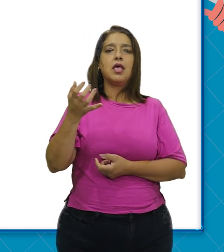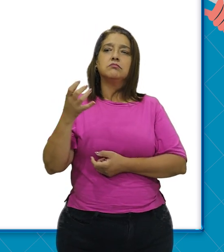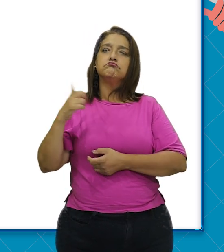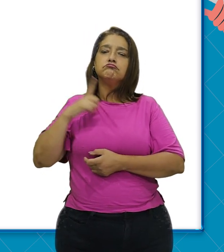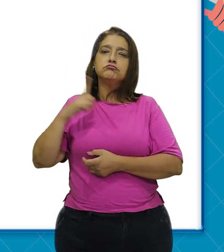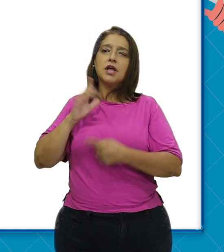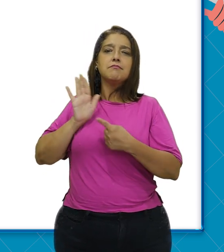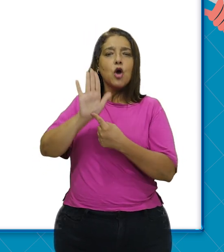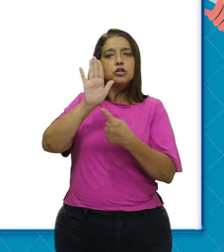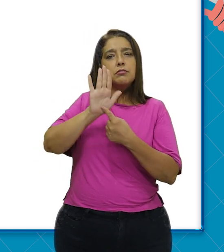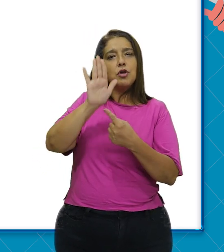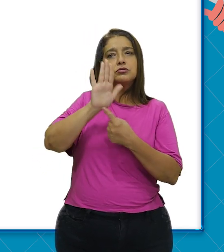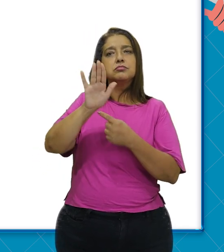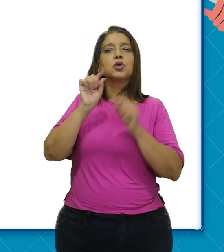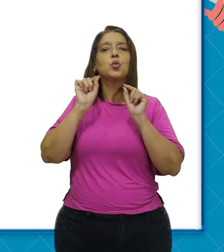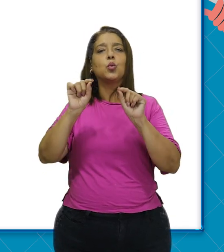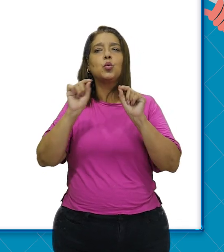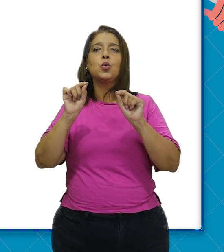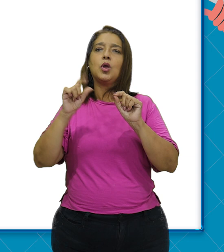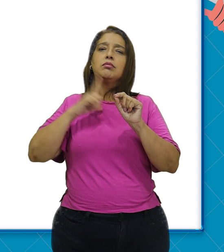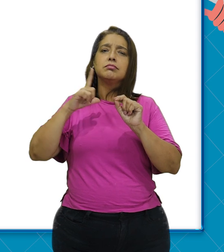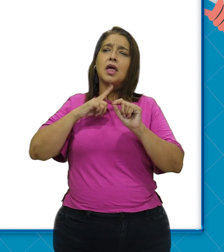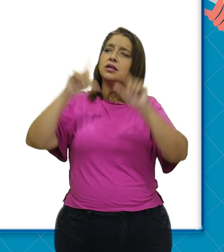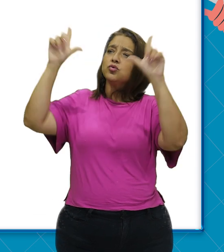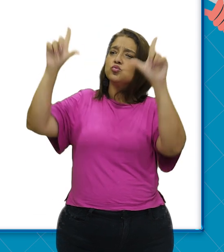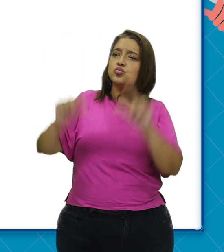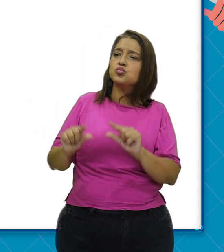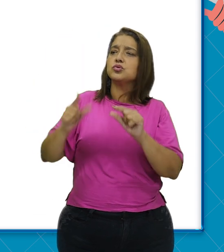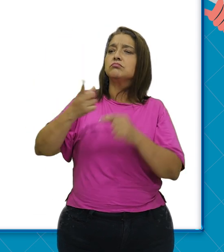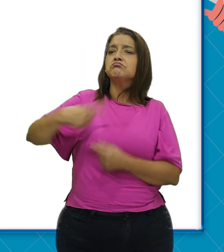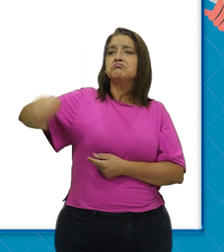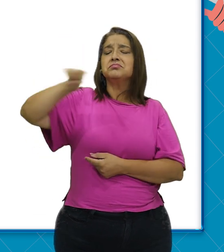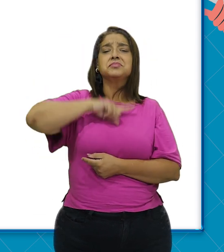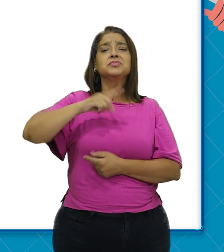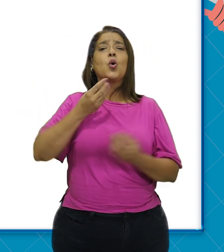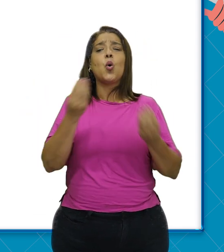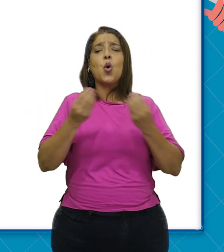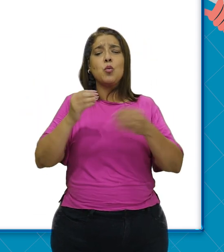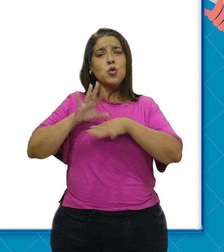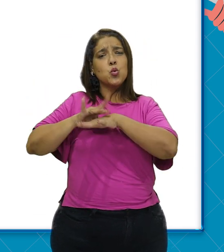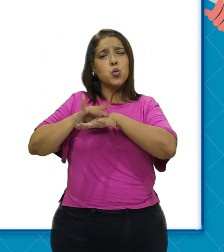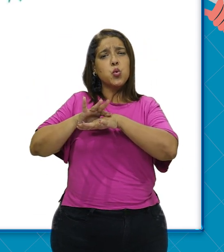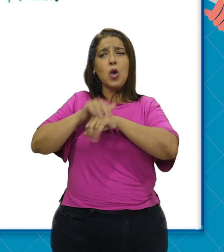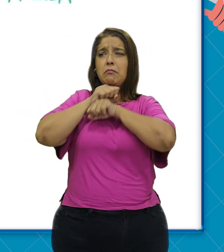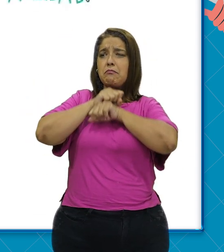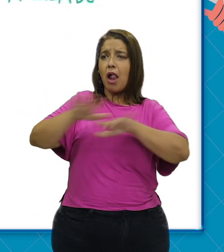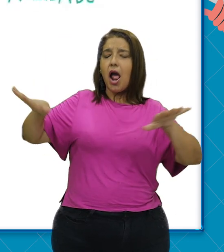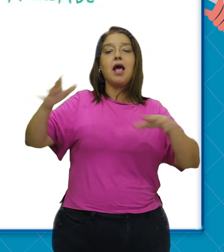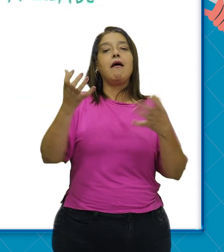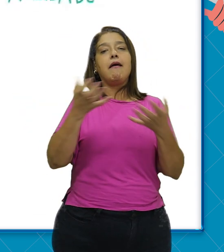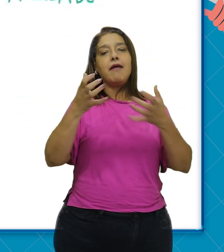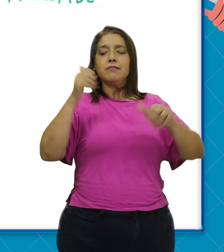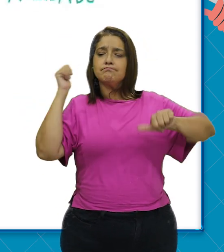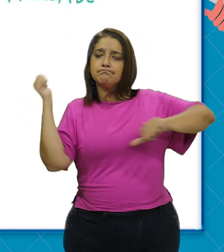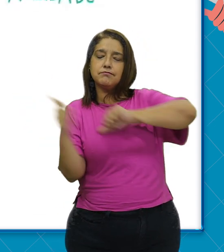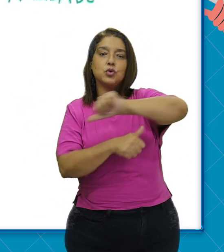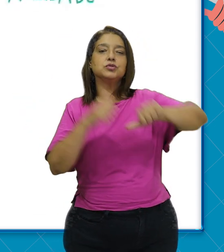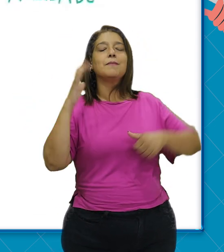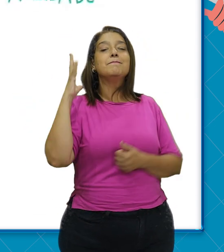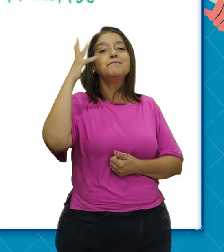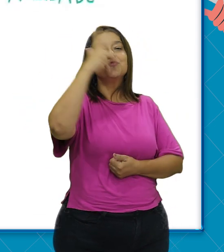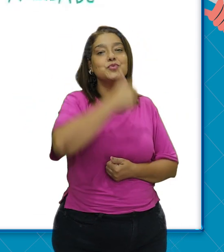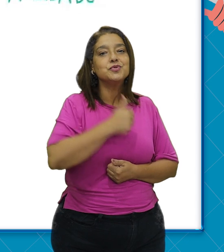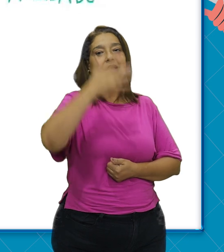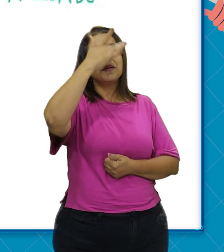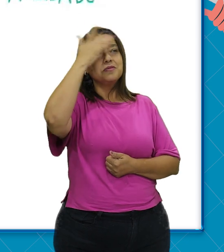implementou medidas para diminuir as doenças provocadas pela falta de saneamento básico e embelezar a cidade, tornando ela mais atrativa